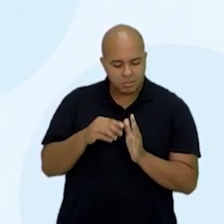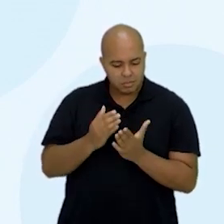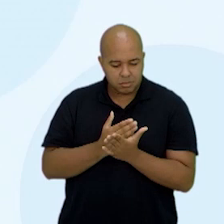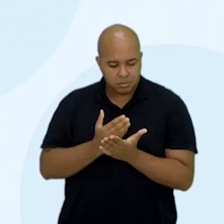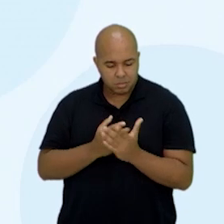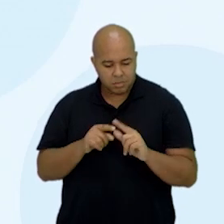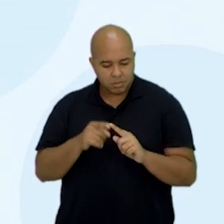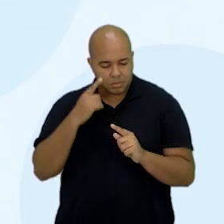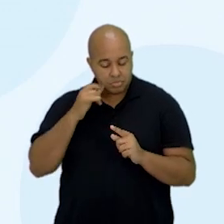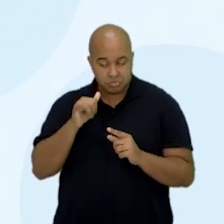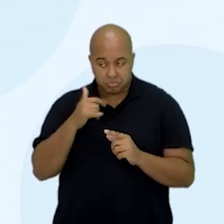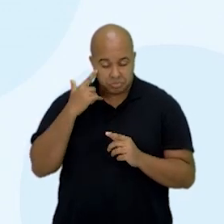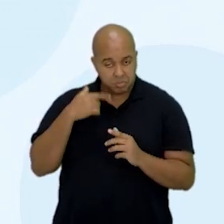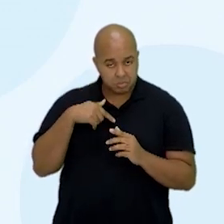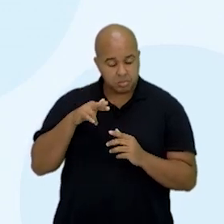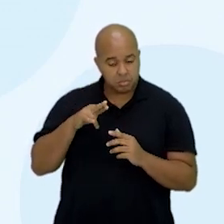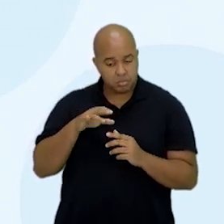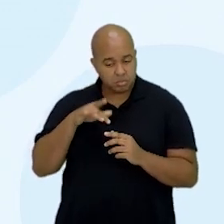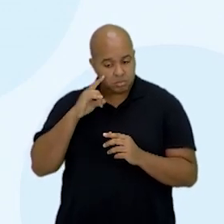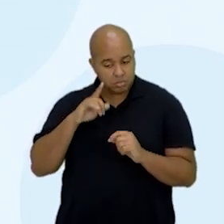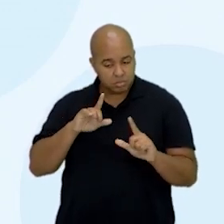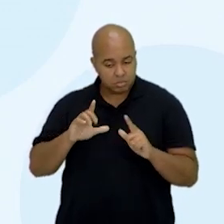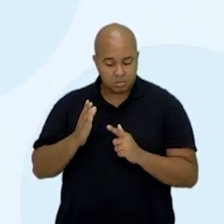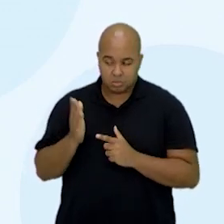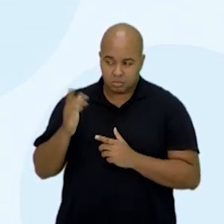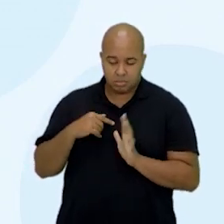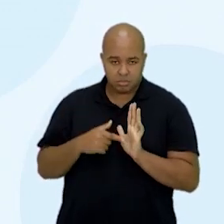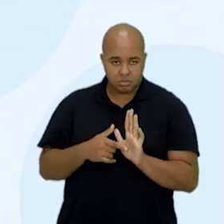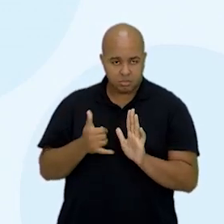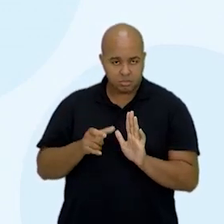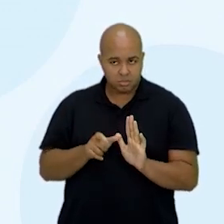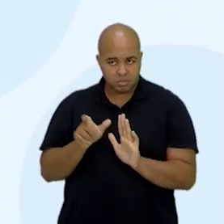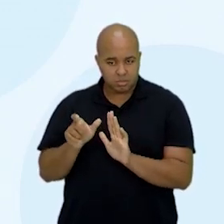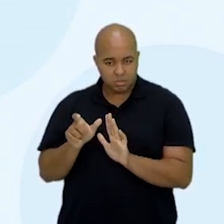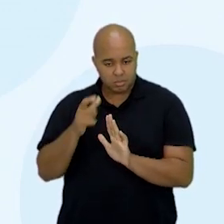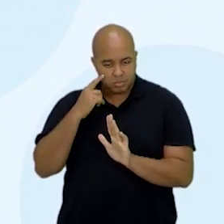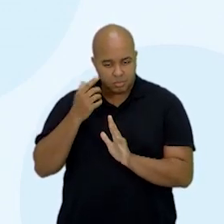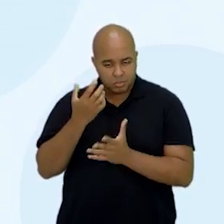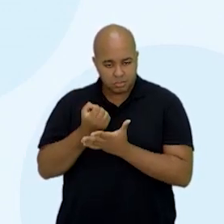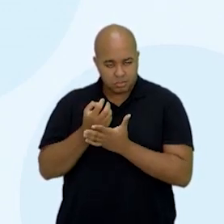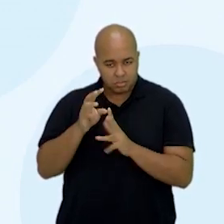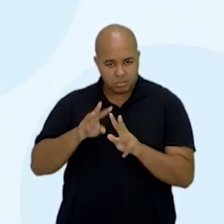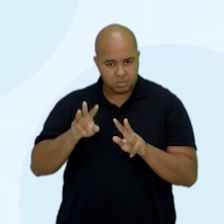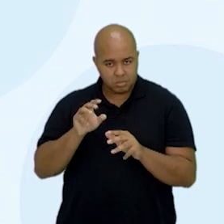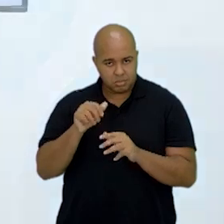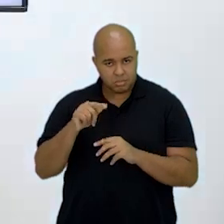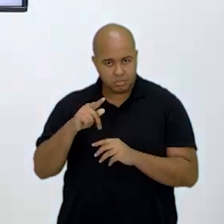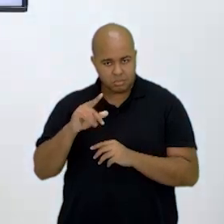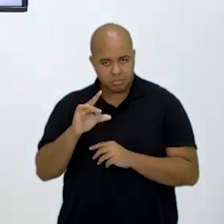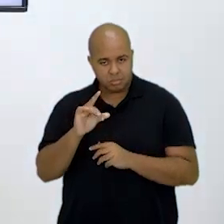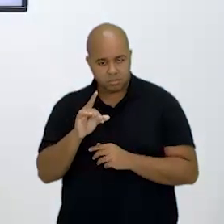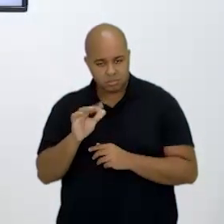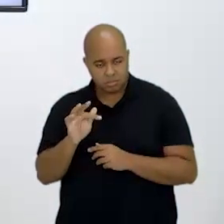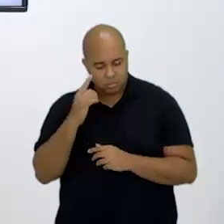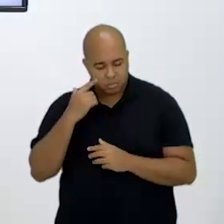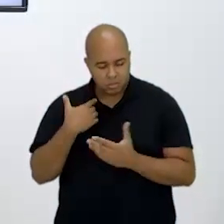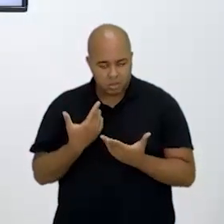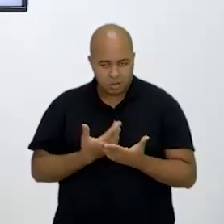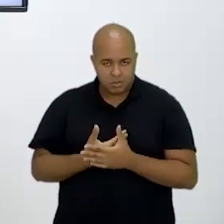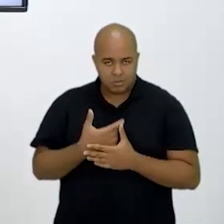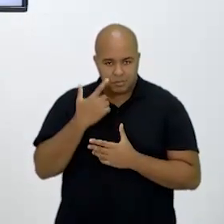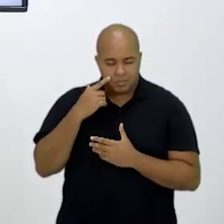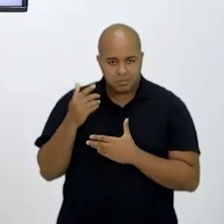apostila Mas se não tiver o que o iCloud tá aí na tela aponta lá para ele baixa em PDF e agora então